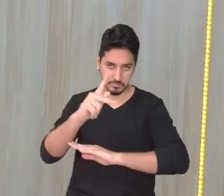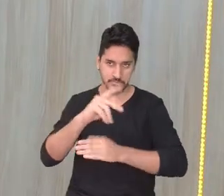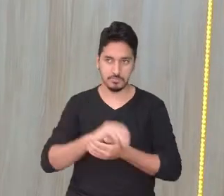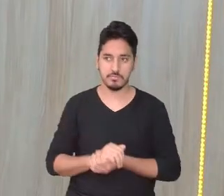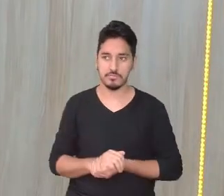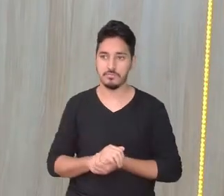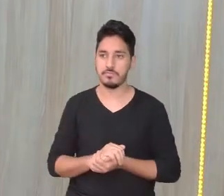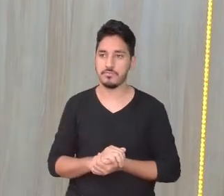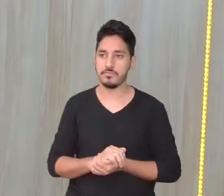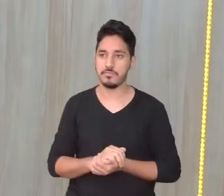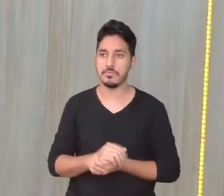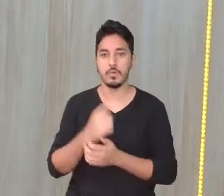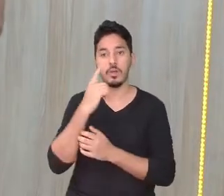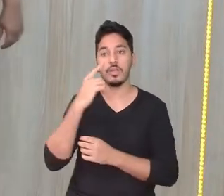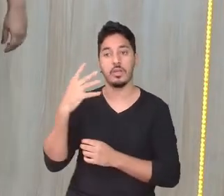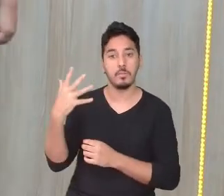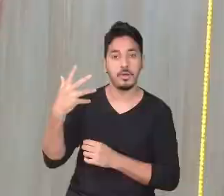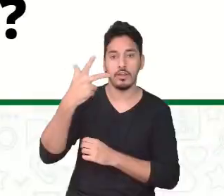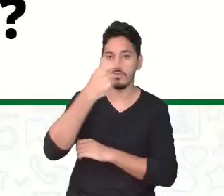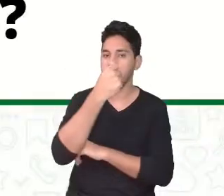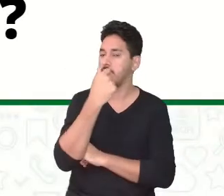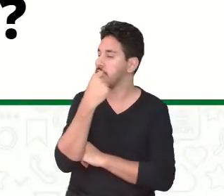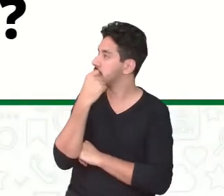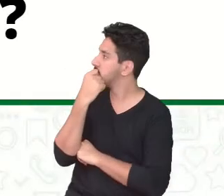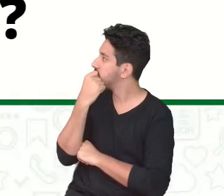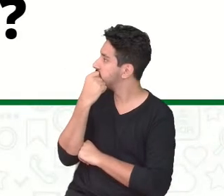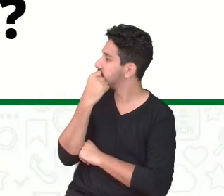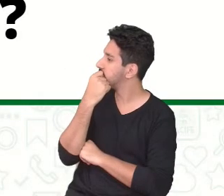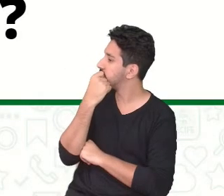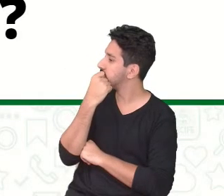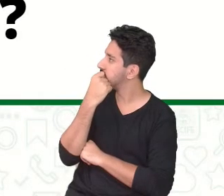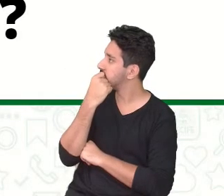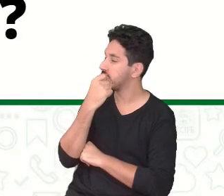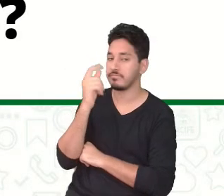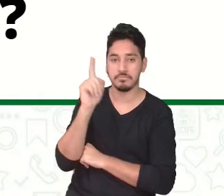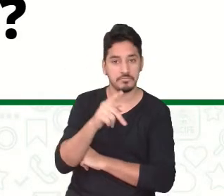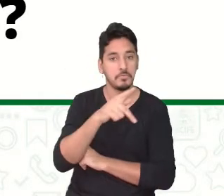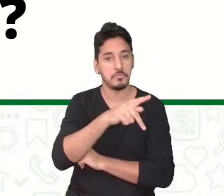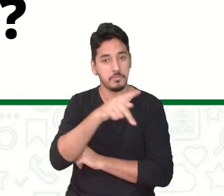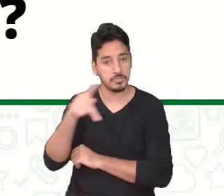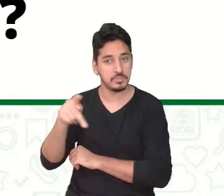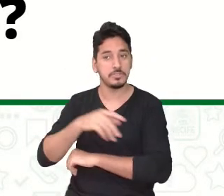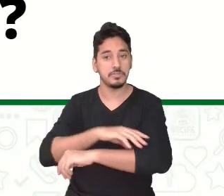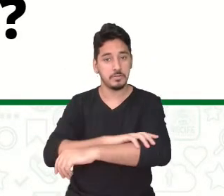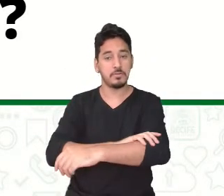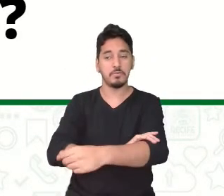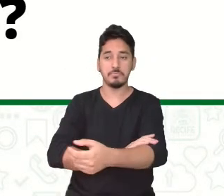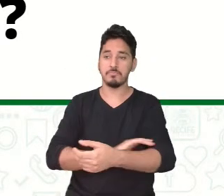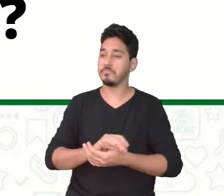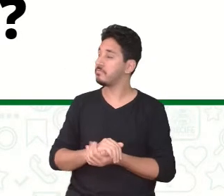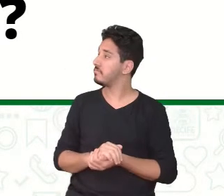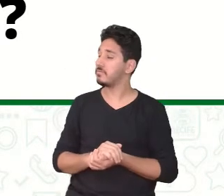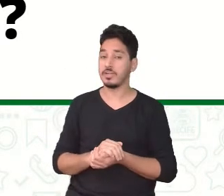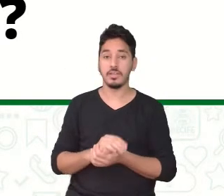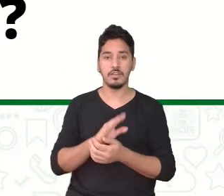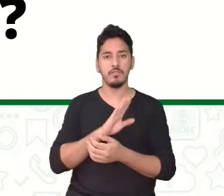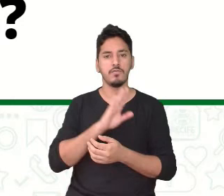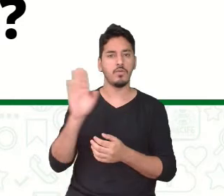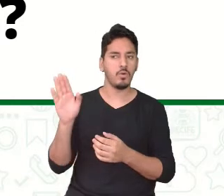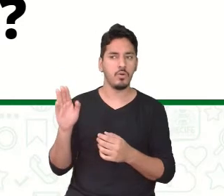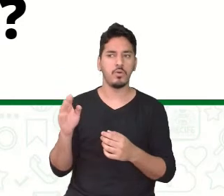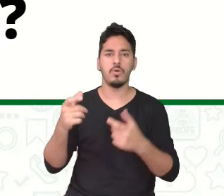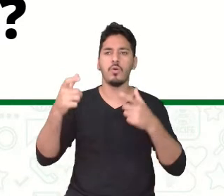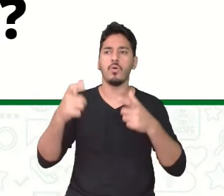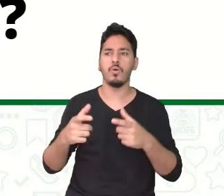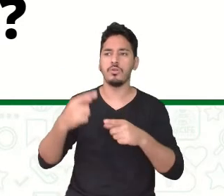bora lá. Olha que maravilhosa aqui. Ah, sou eu! Então, quem foi, onde, por